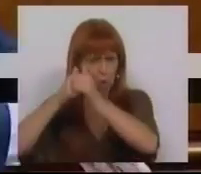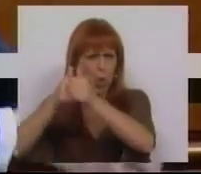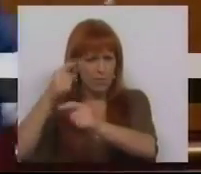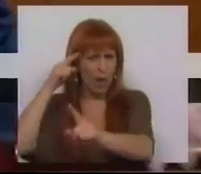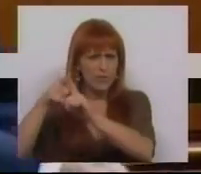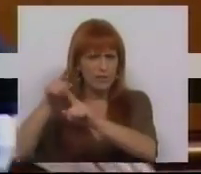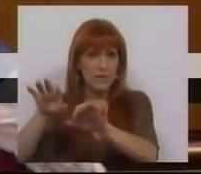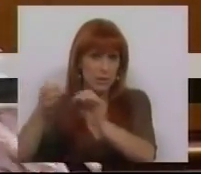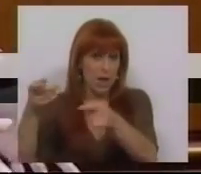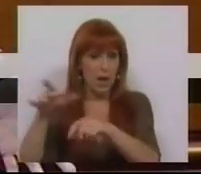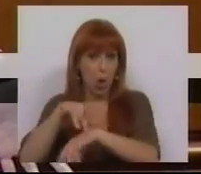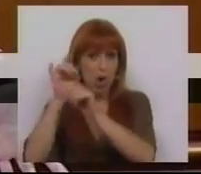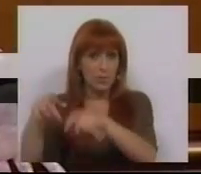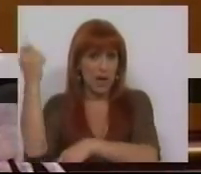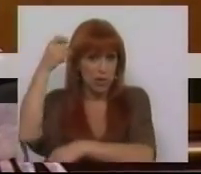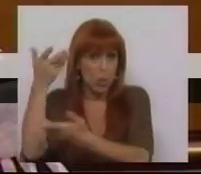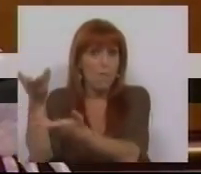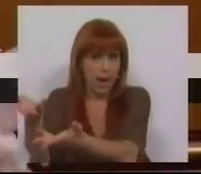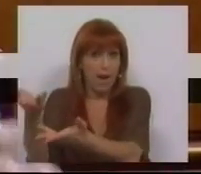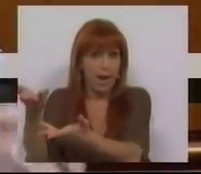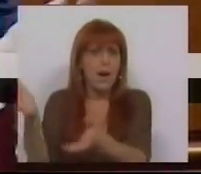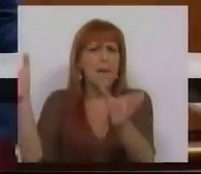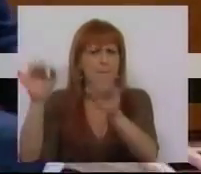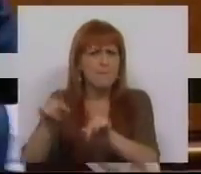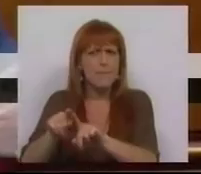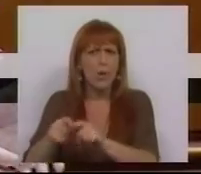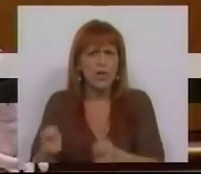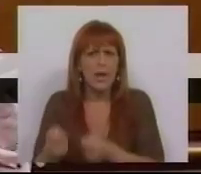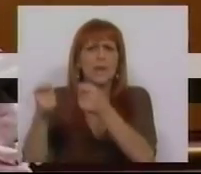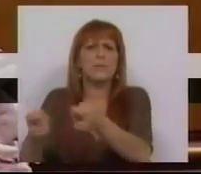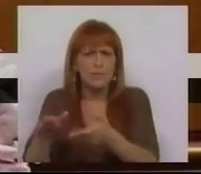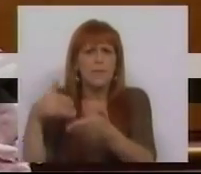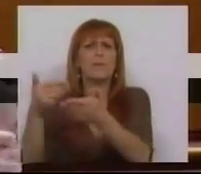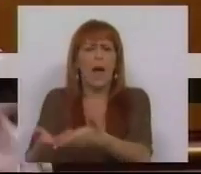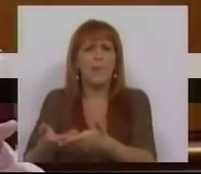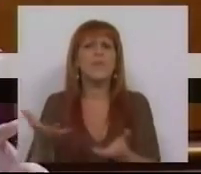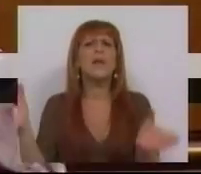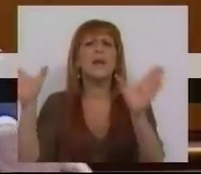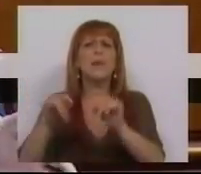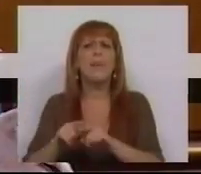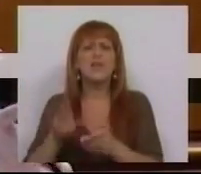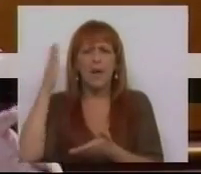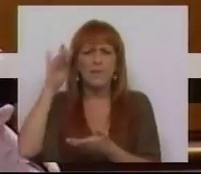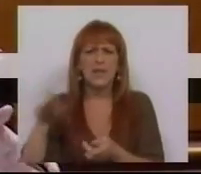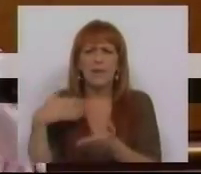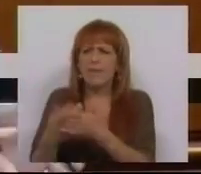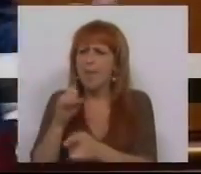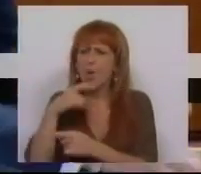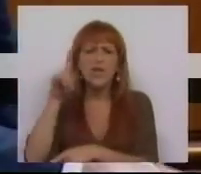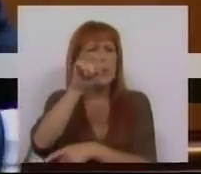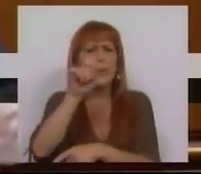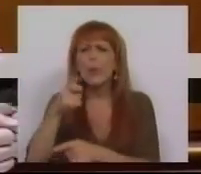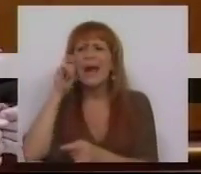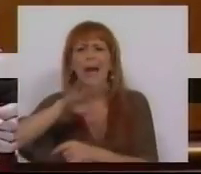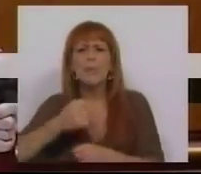cumprem os seus objetivos, como é o caso do Hospital de São João, mais para reinvestimento, mais capacidade para poderem escolher